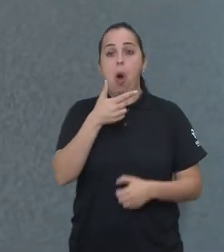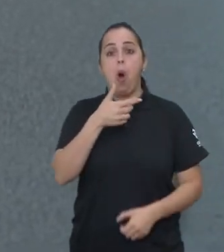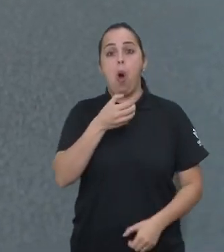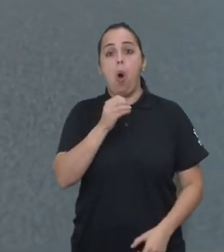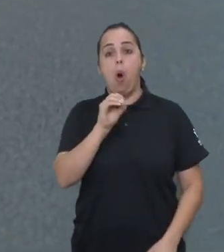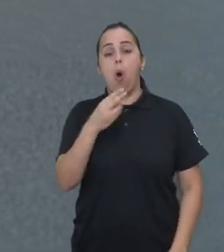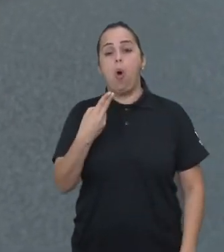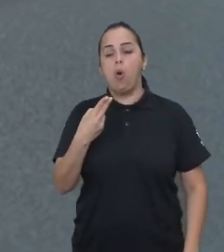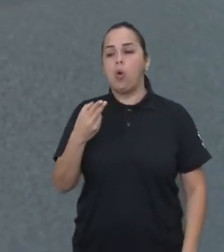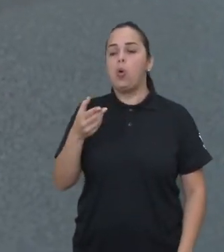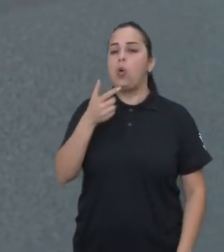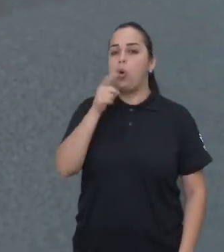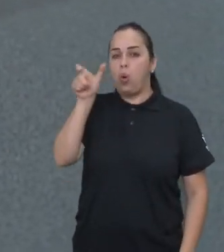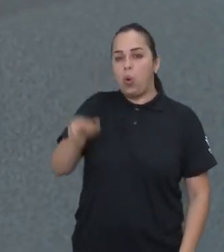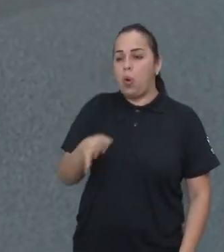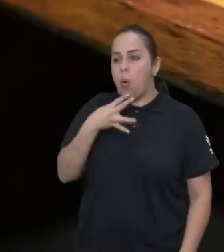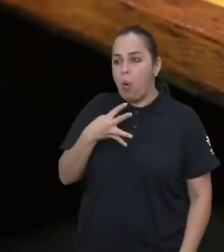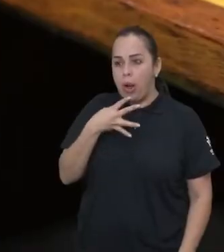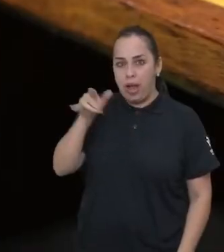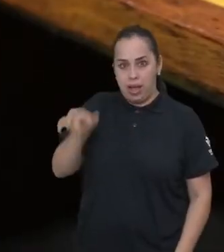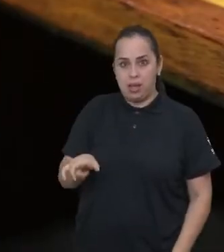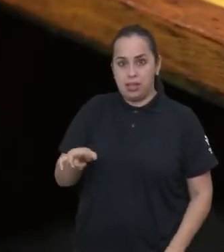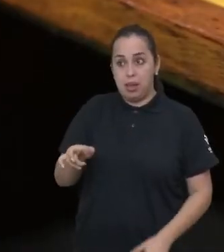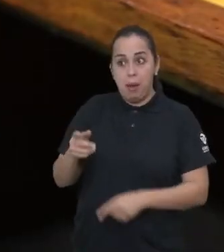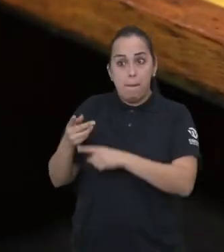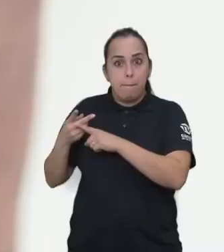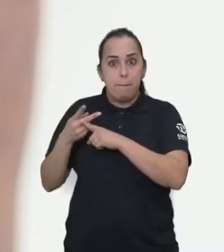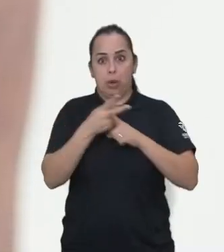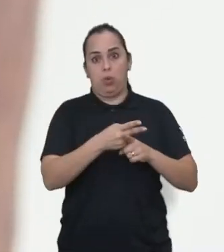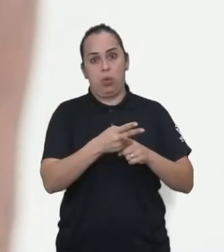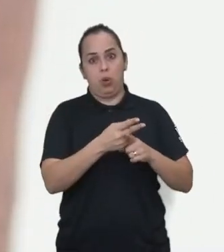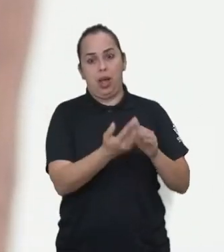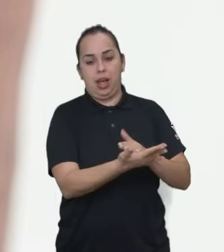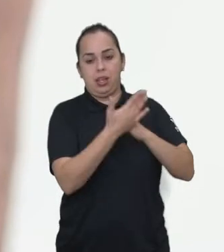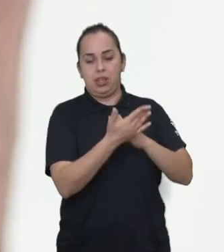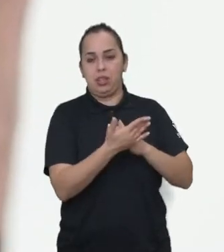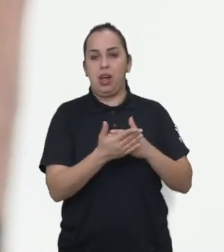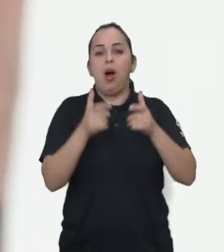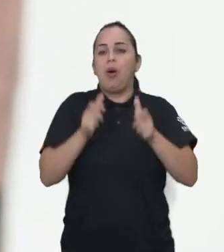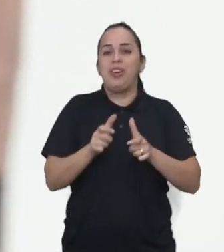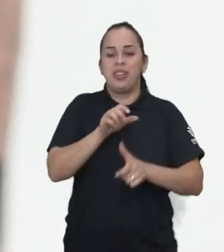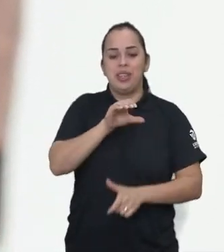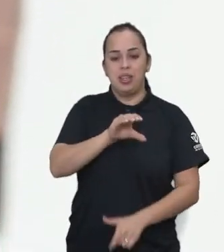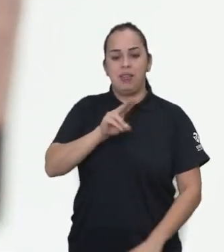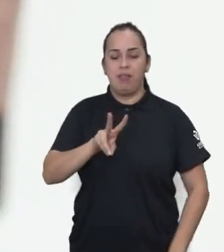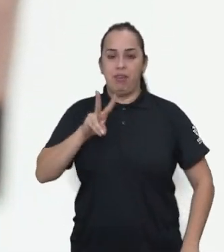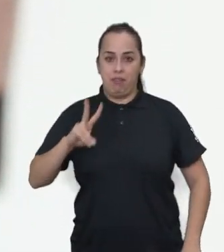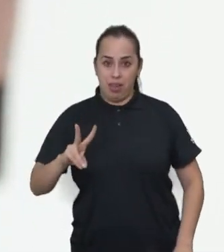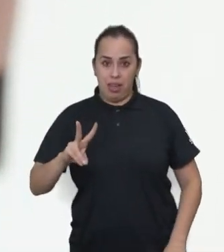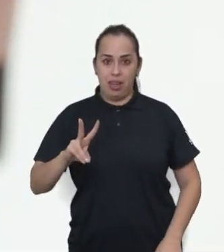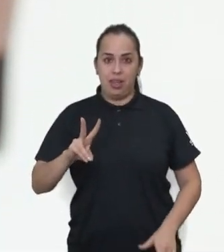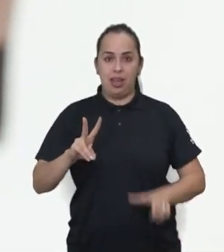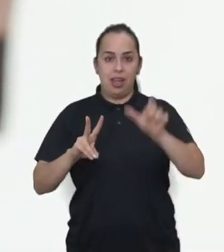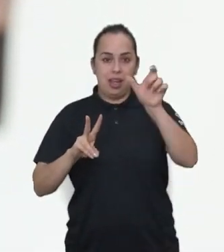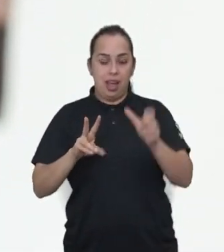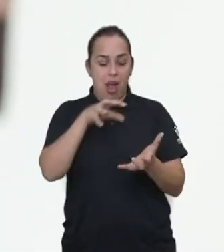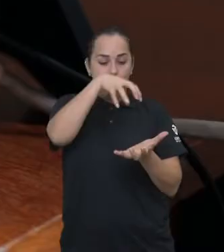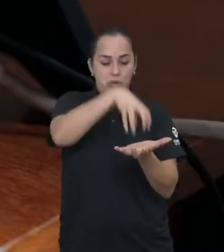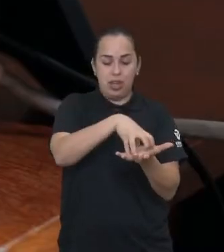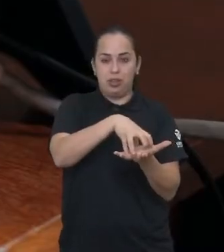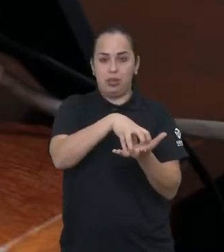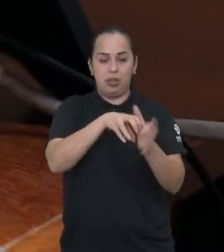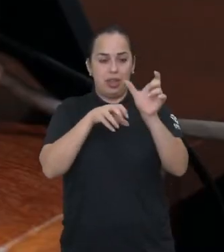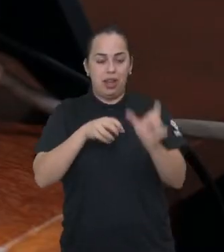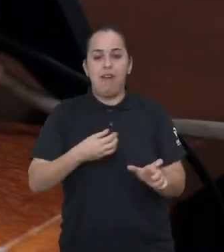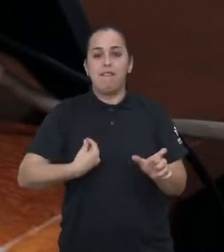alguém que esteja com algum transtorno psicológico procure ajuda um dos caminhos ao cê vê o centro de valorização à